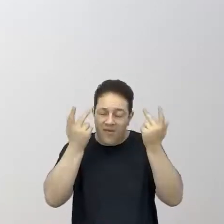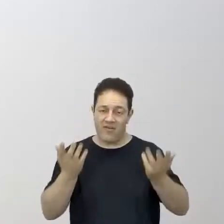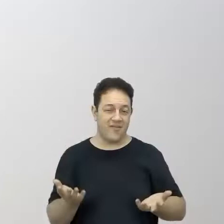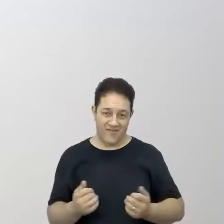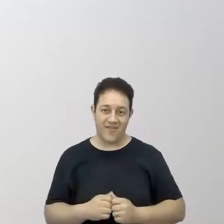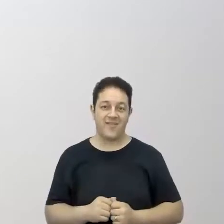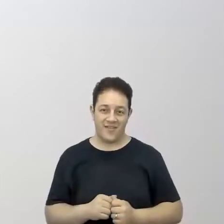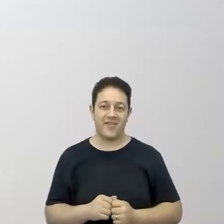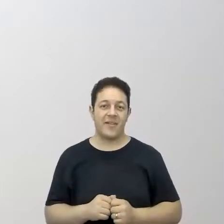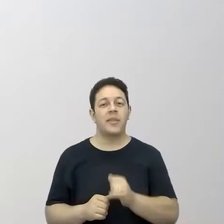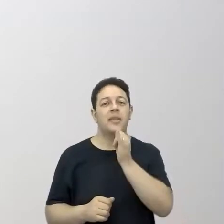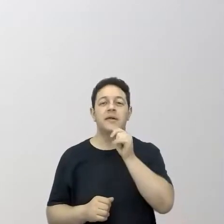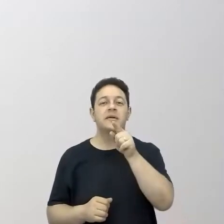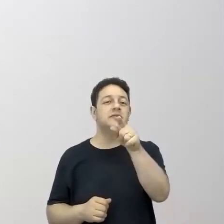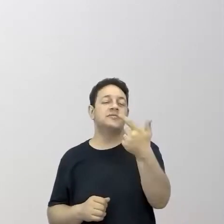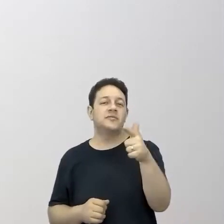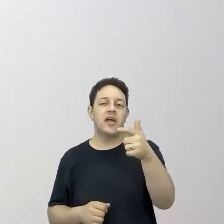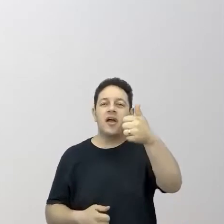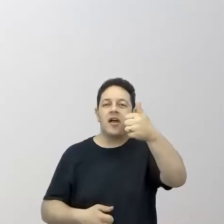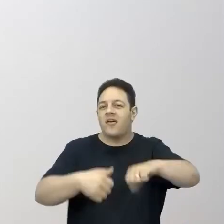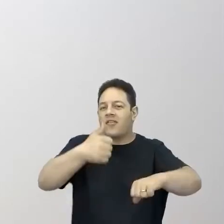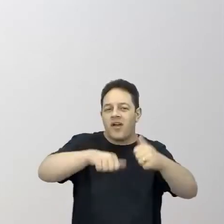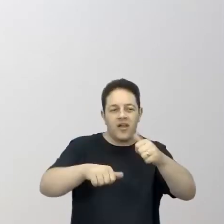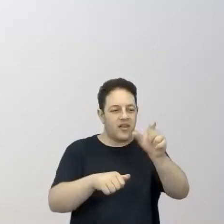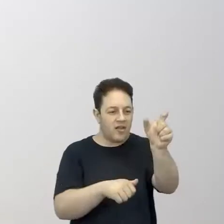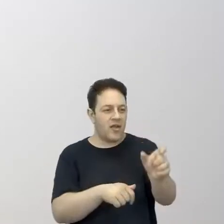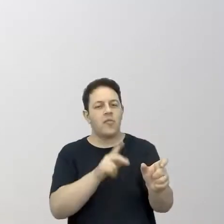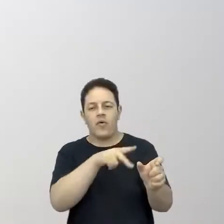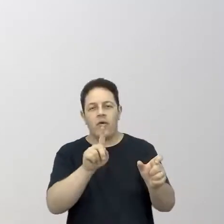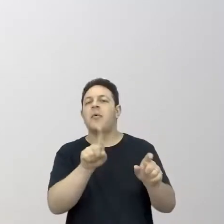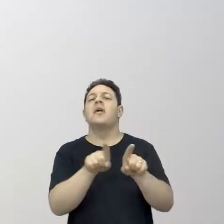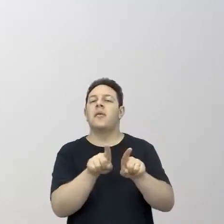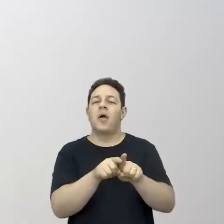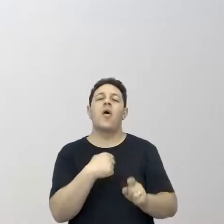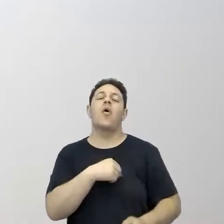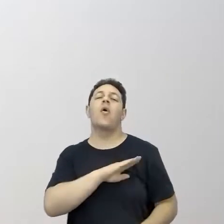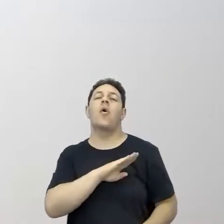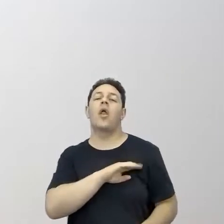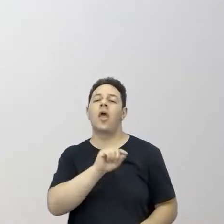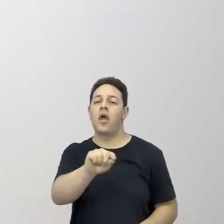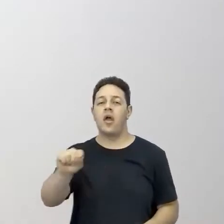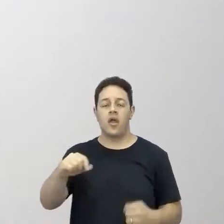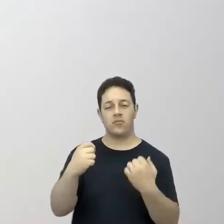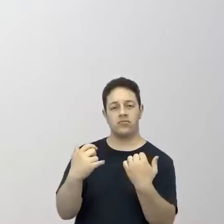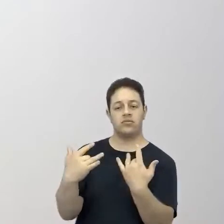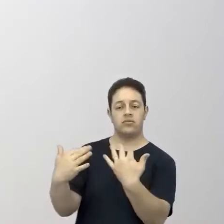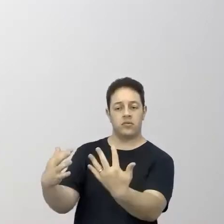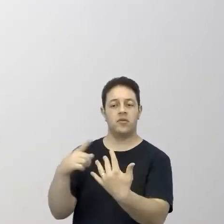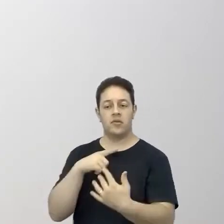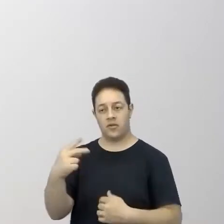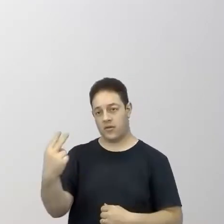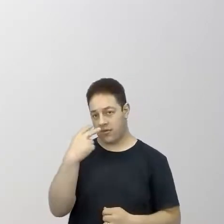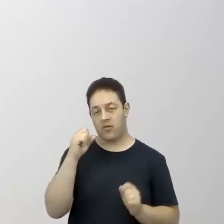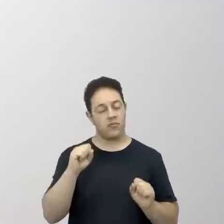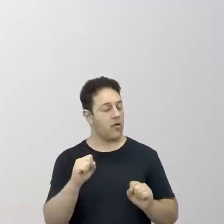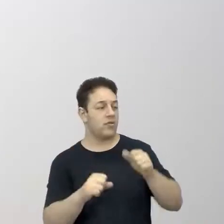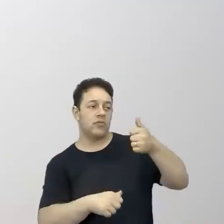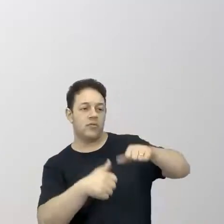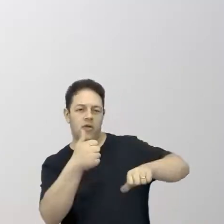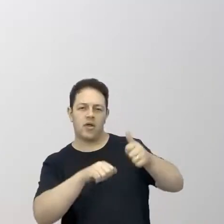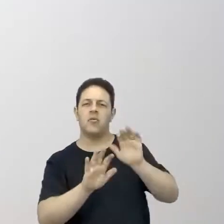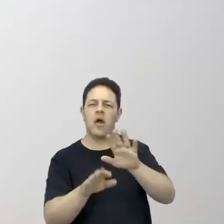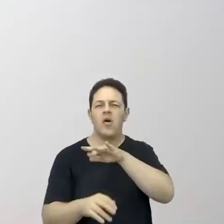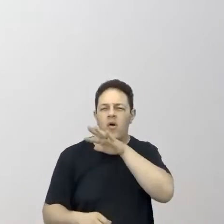aconteça. Você não vai ser avaliado só pelos professores, mas por todos os seus colegas que estão lá, mas isso não é uma coisa